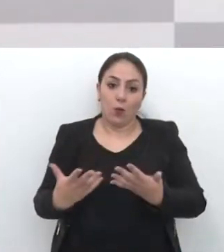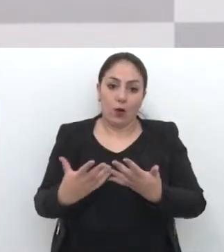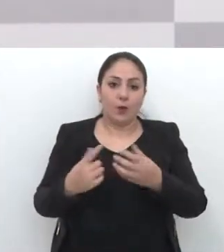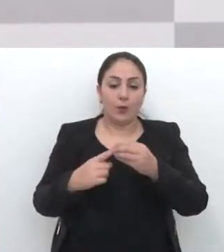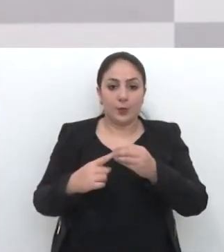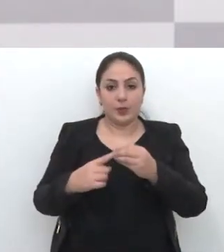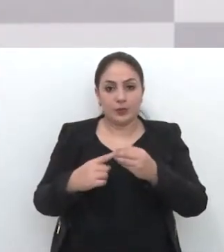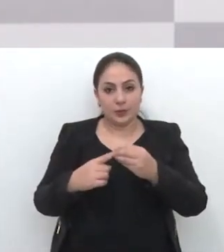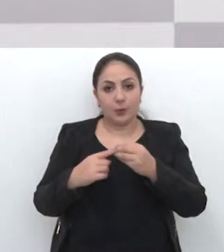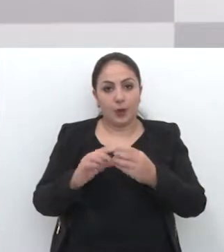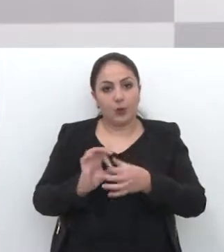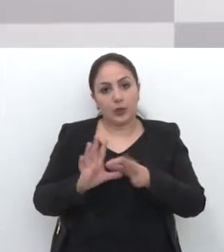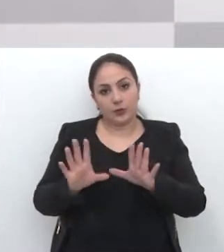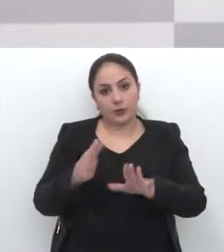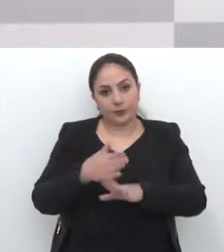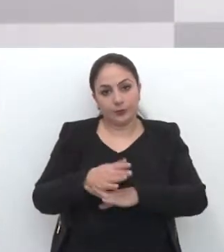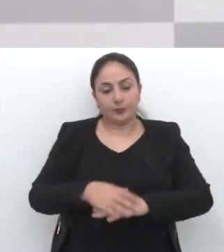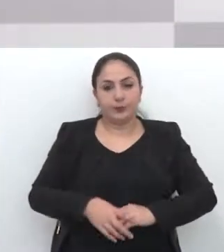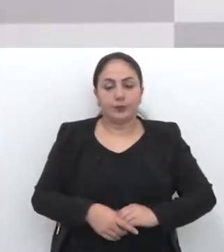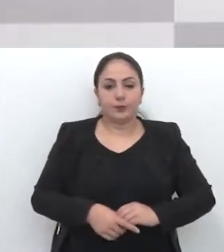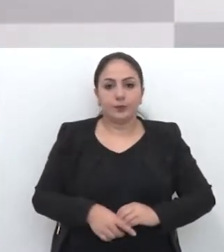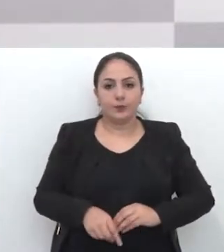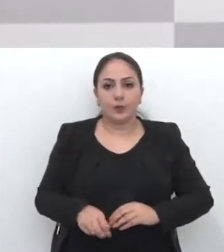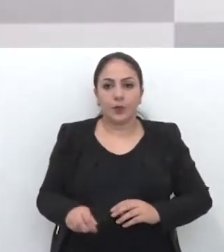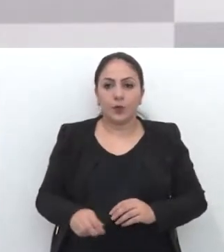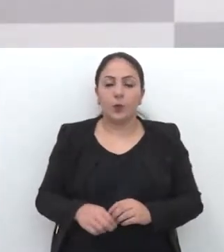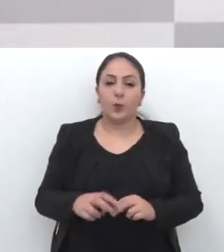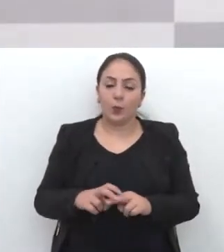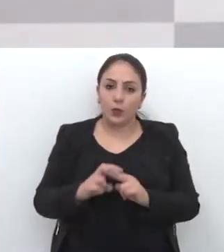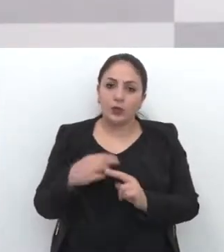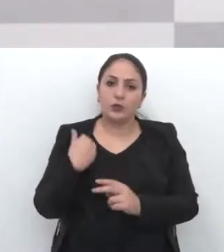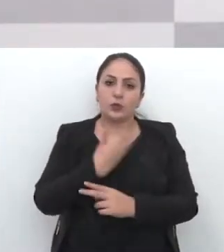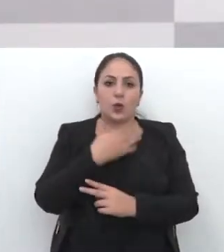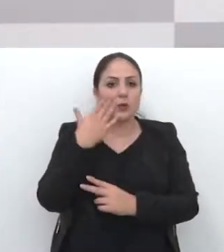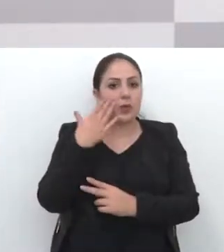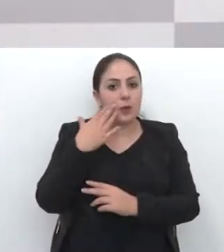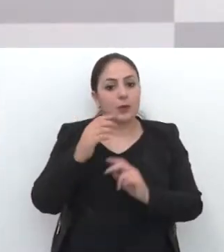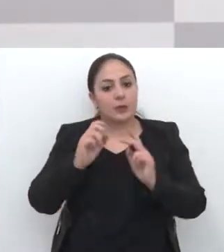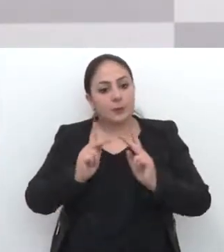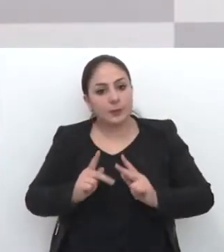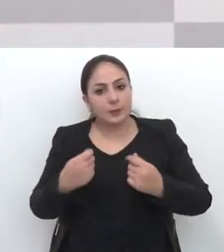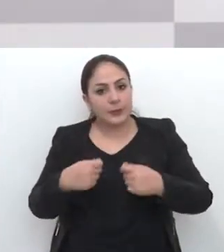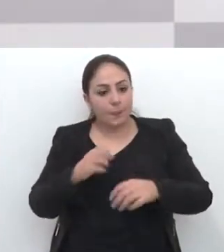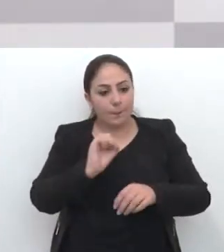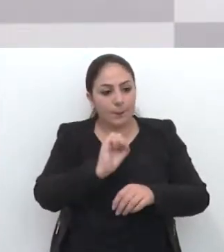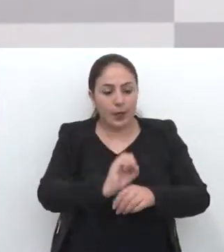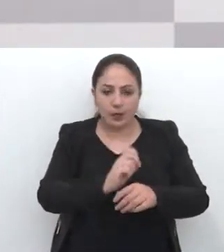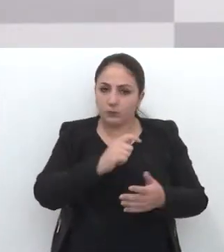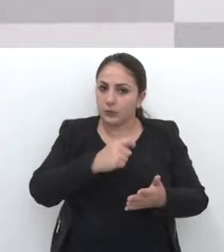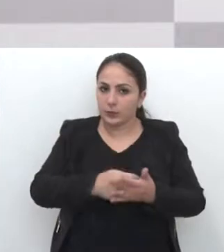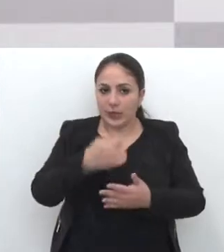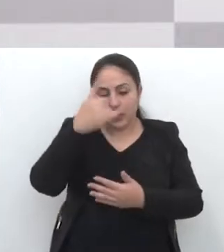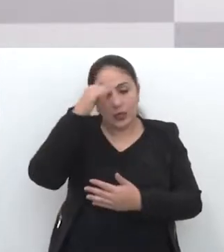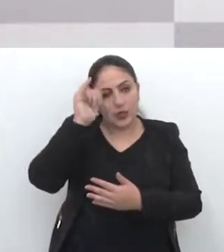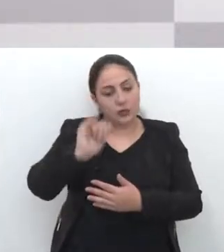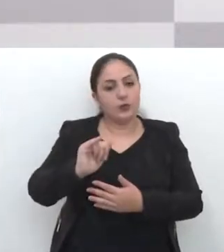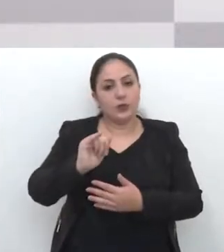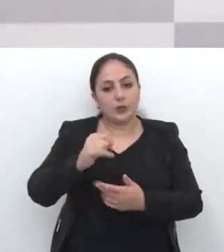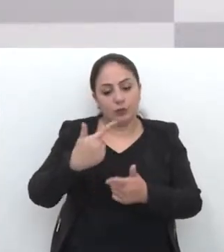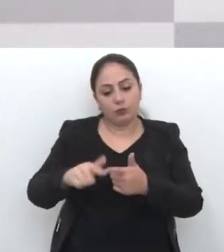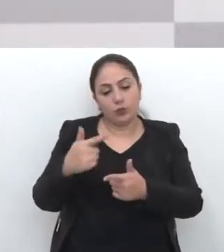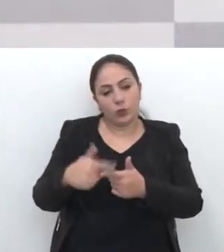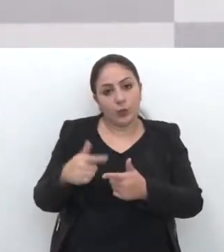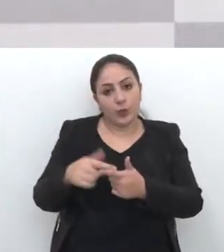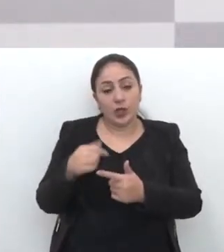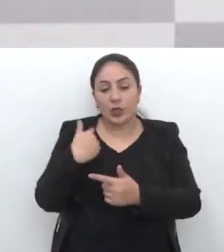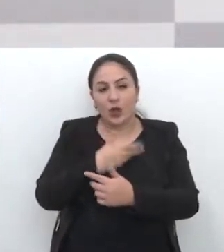para os veículos que ali transitariam naquela região. Então, saberíamos quem deveria parar obrigatoriamente, então evitaria